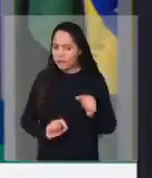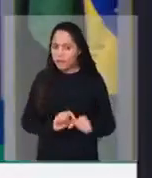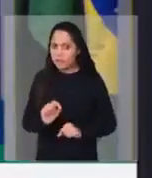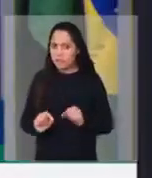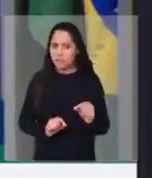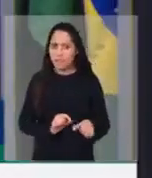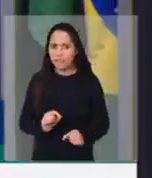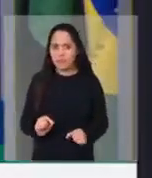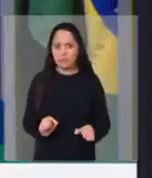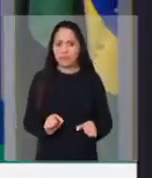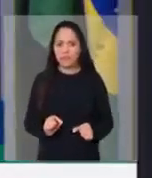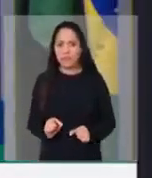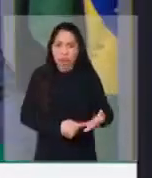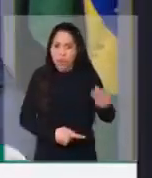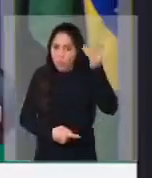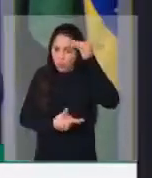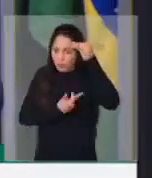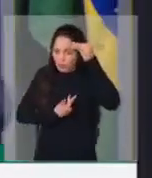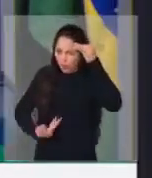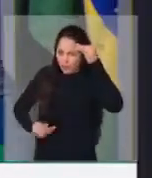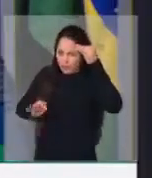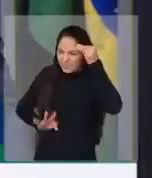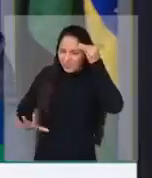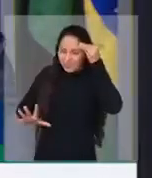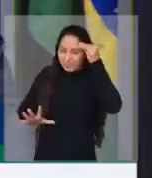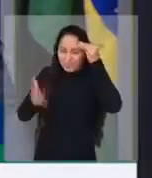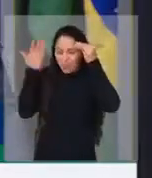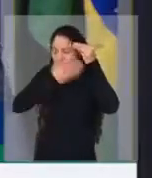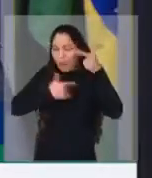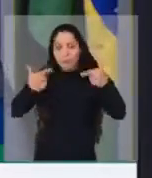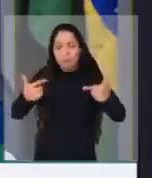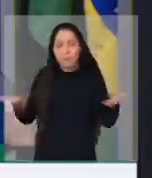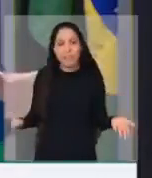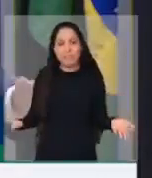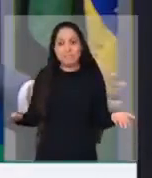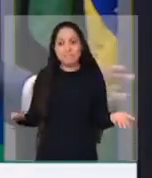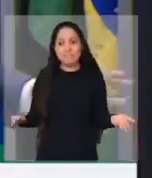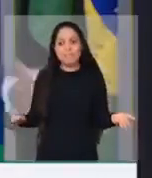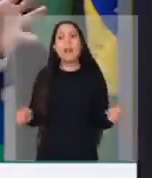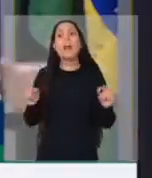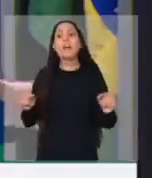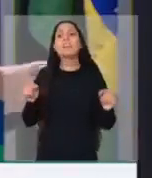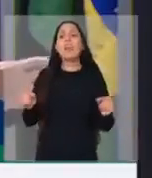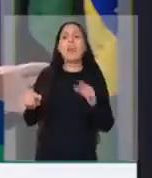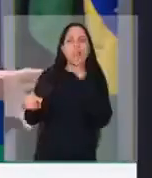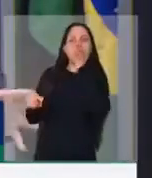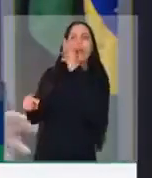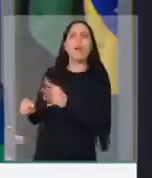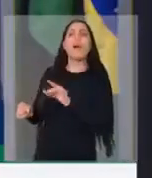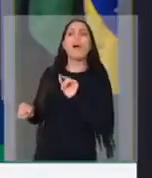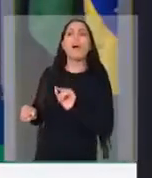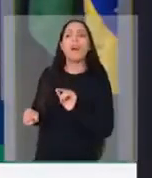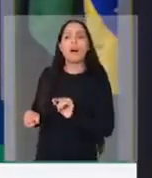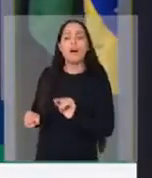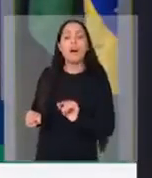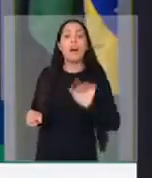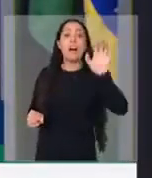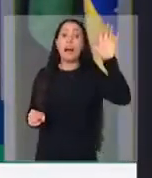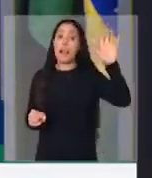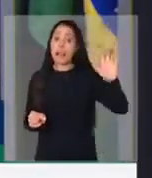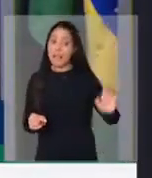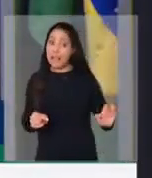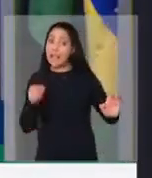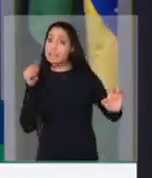através da Justiça quem faz essas acusações o partido que